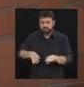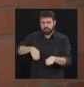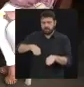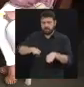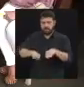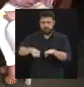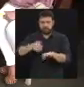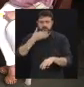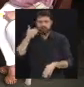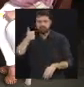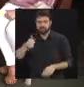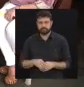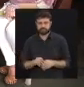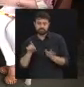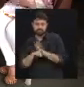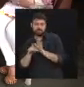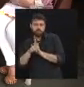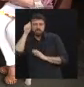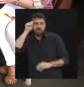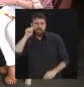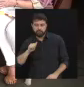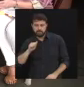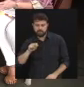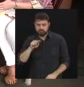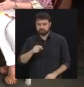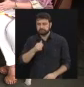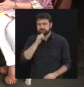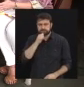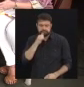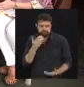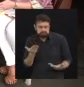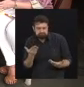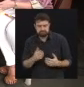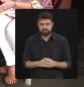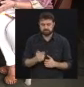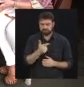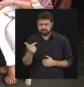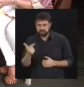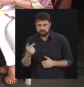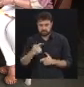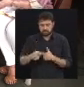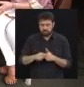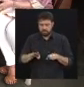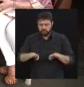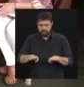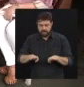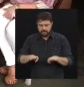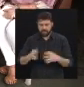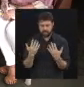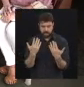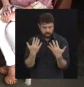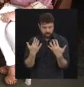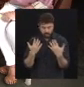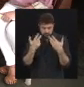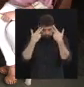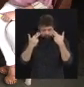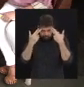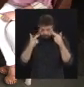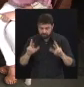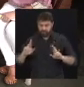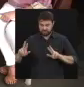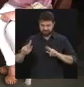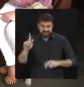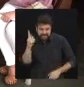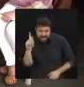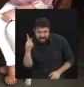melhor, sim. Amanda, você, por exemplo, não teve nenhum problema com os pés, com as mãos? Não, nenhum. É diferente